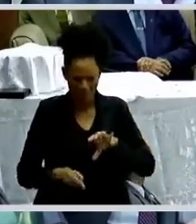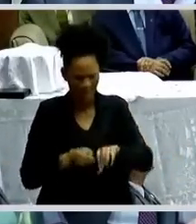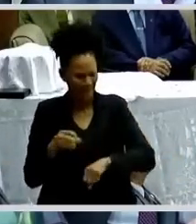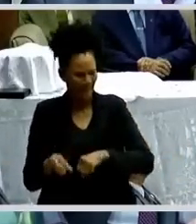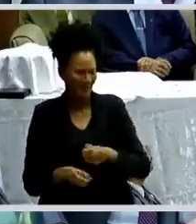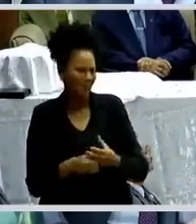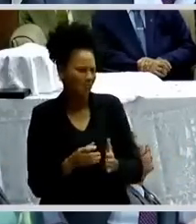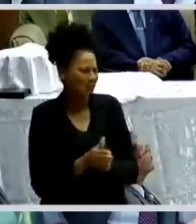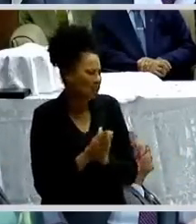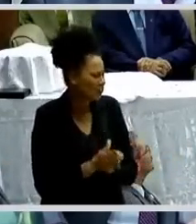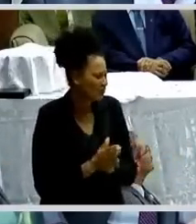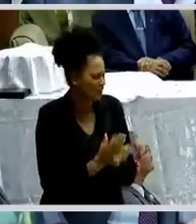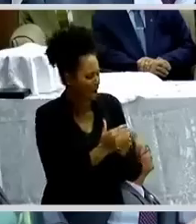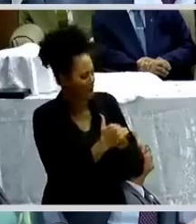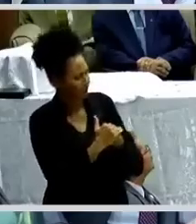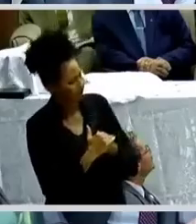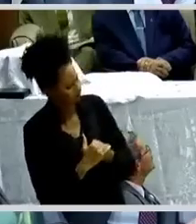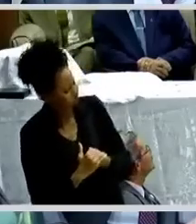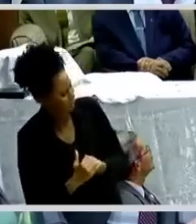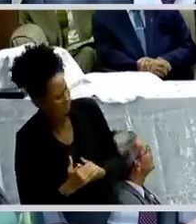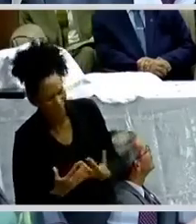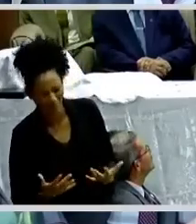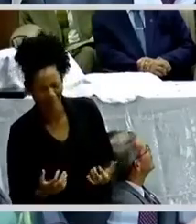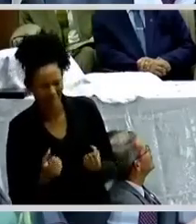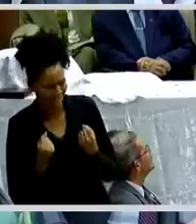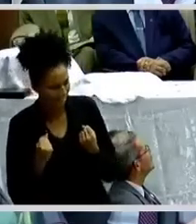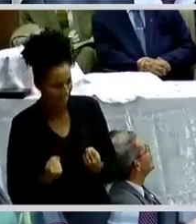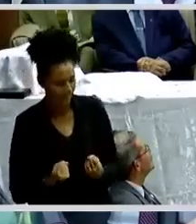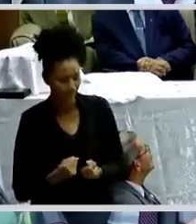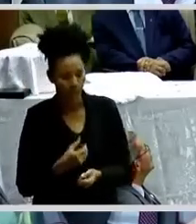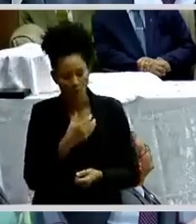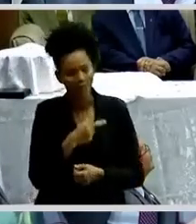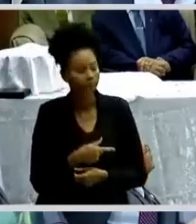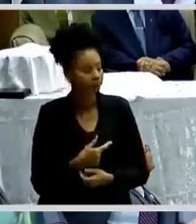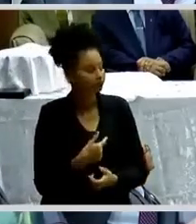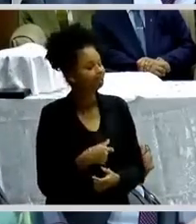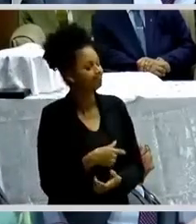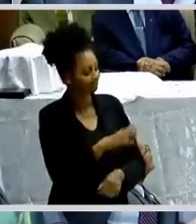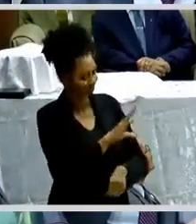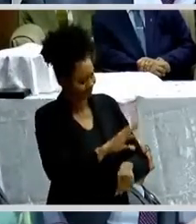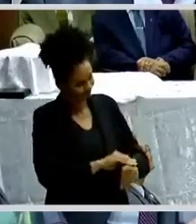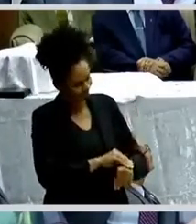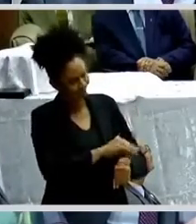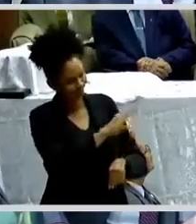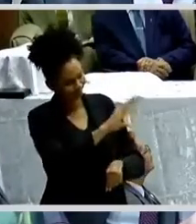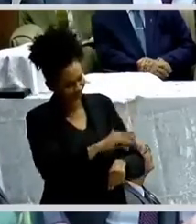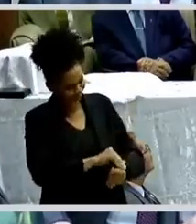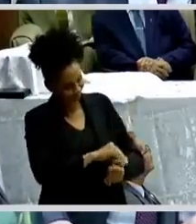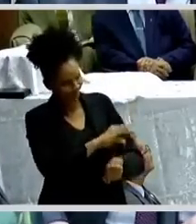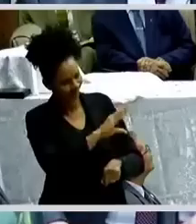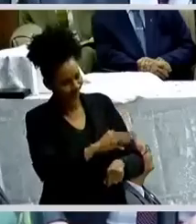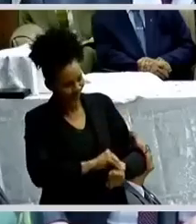Tire a carga de cima de nós. Roboão ouve o povo.